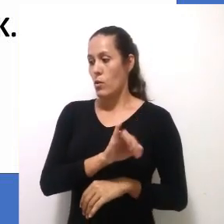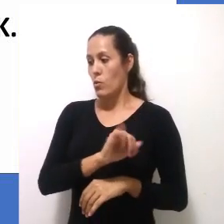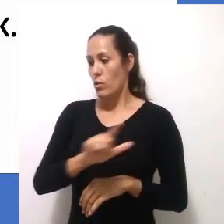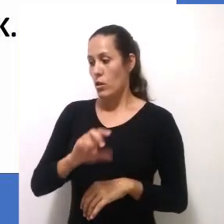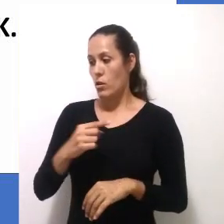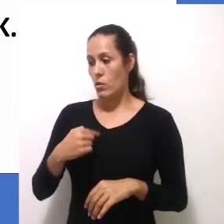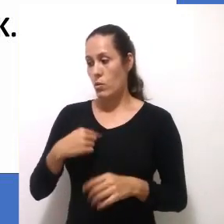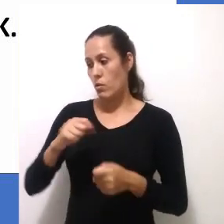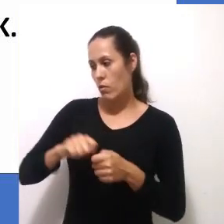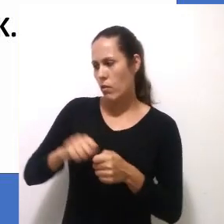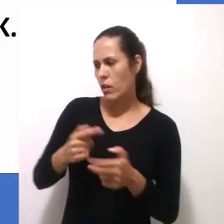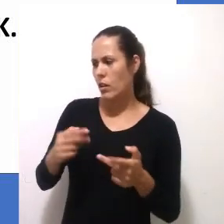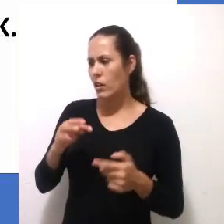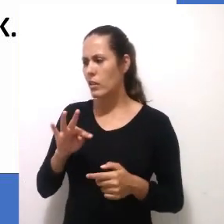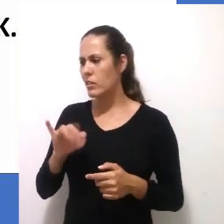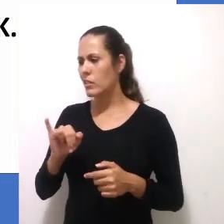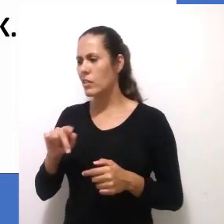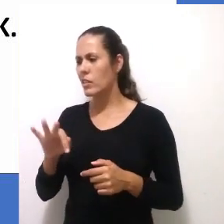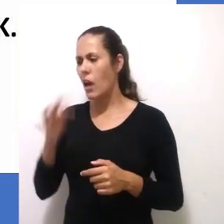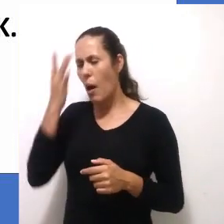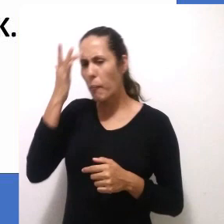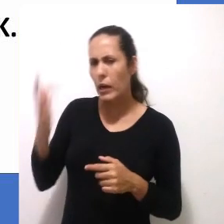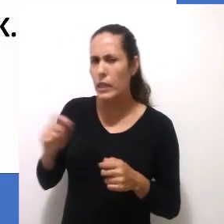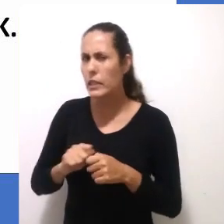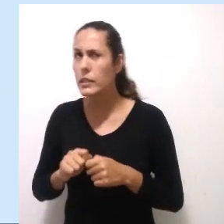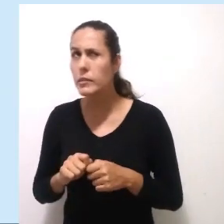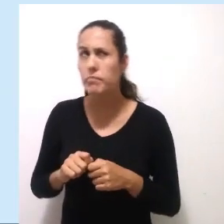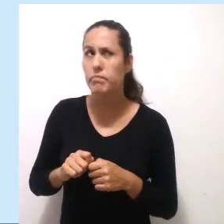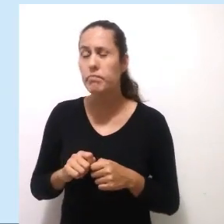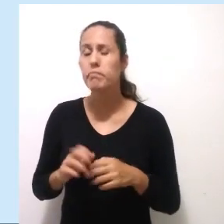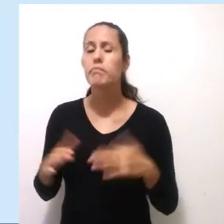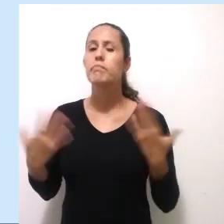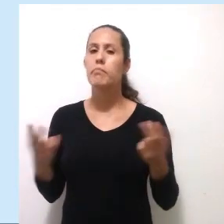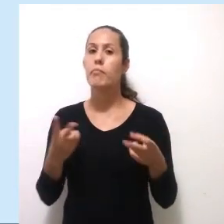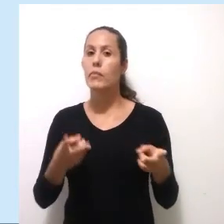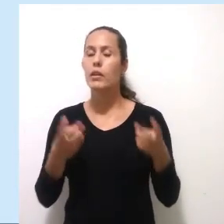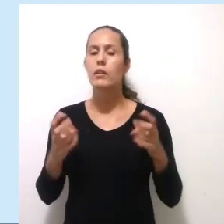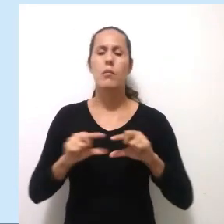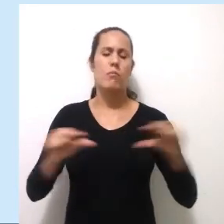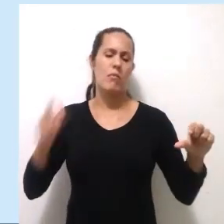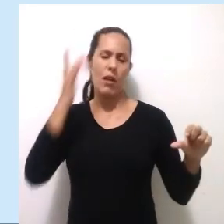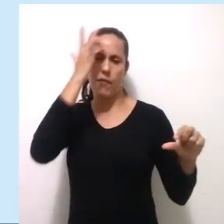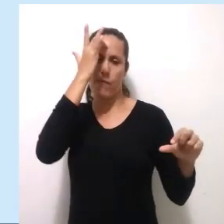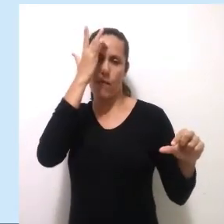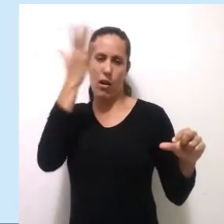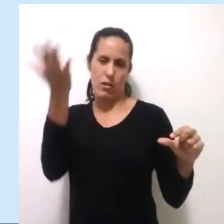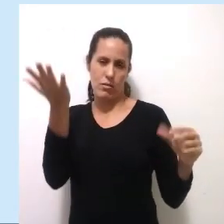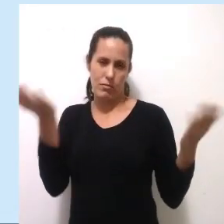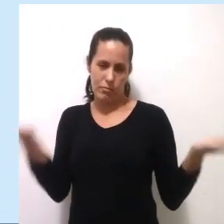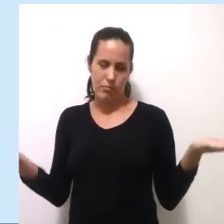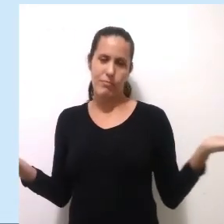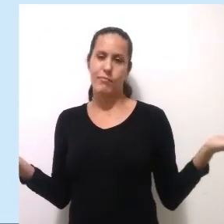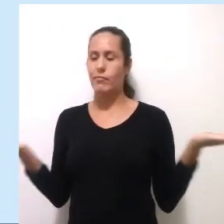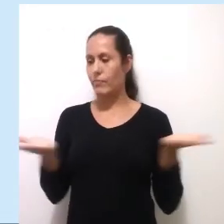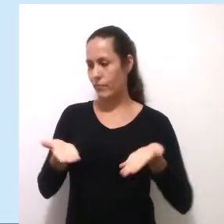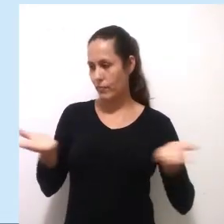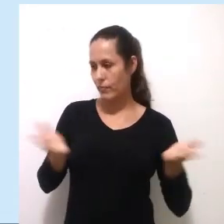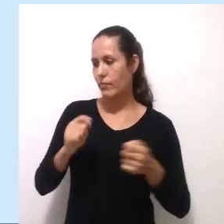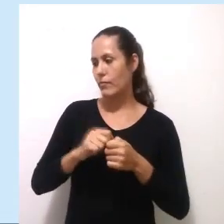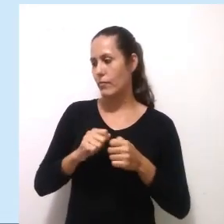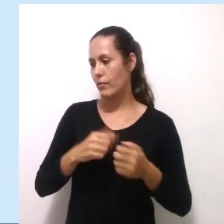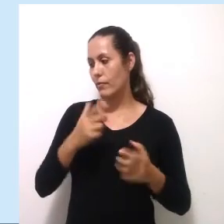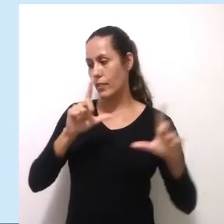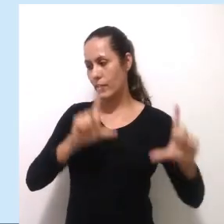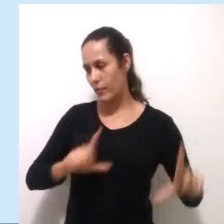tomorrow? Eu farei um TikTok amanhã? Então, percebam que é bastante fácil. E agora a gente